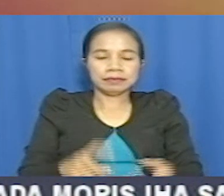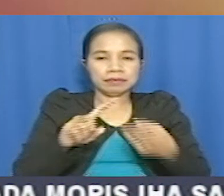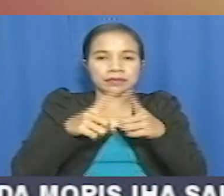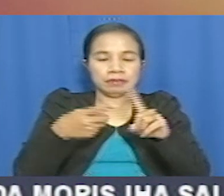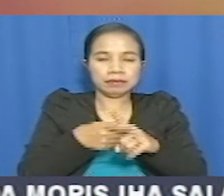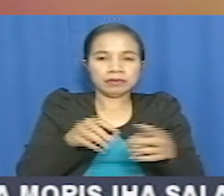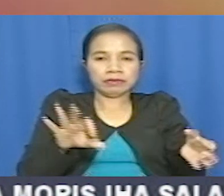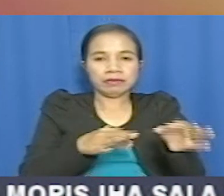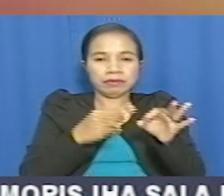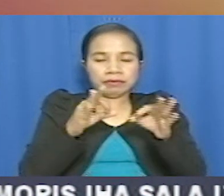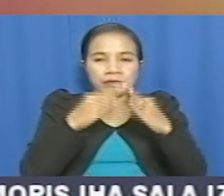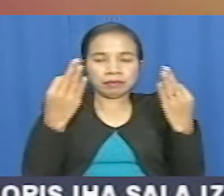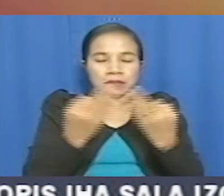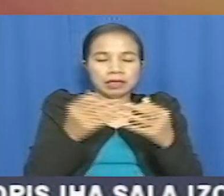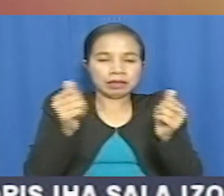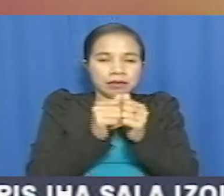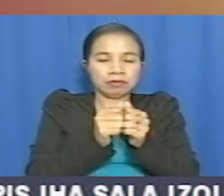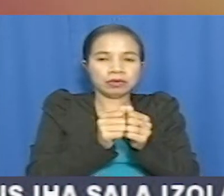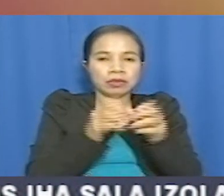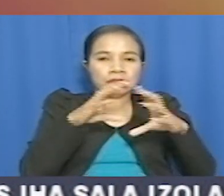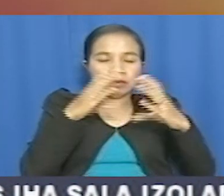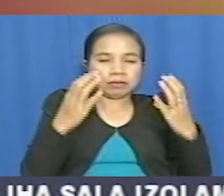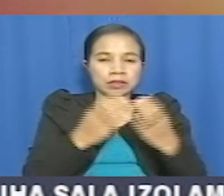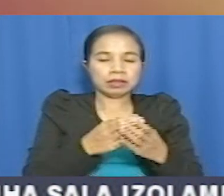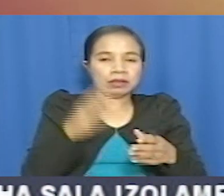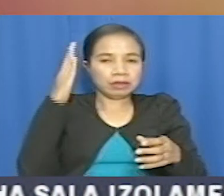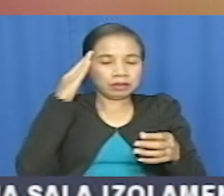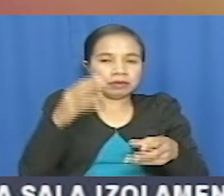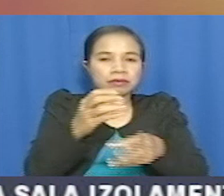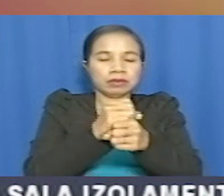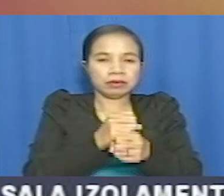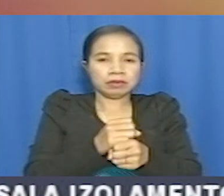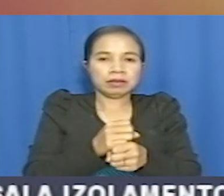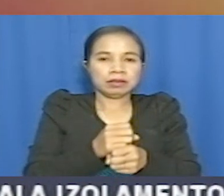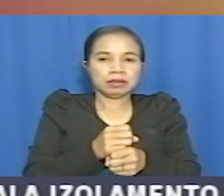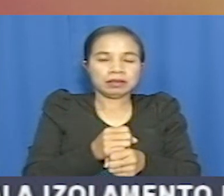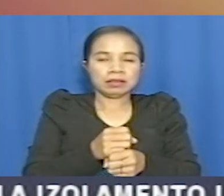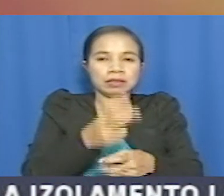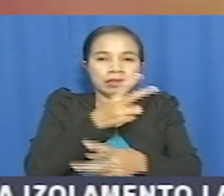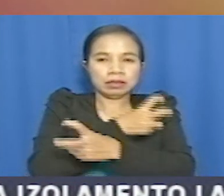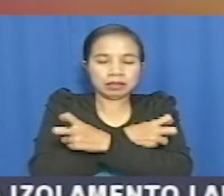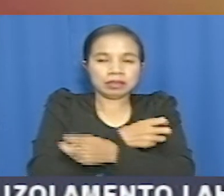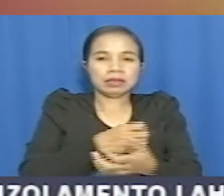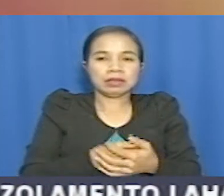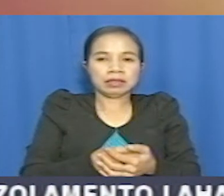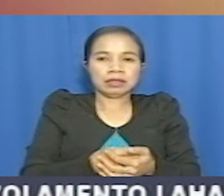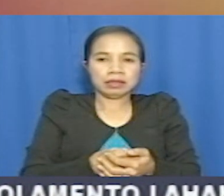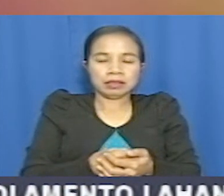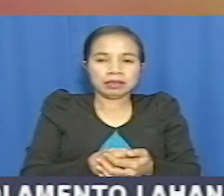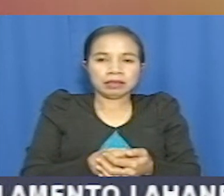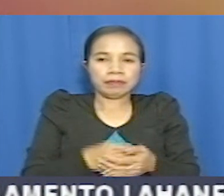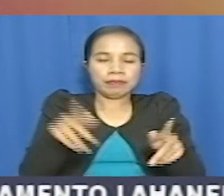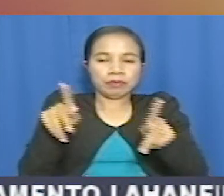Maluxira, família Mutu, com comissão homenagem no município de Baucau, recolheu restos mortais saudoso Biques Fuic e ao Aibobo,